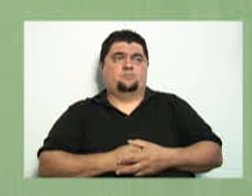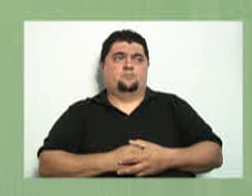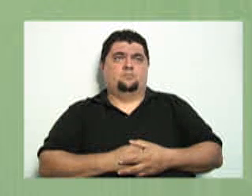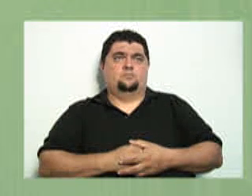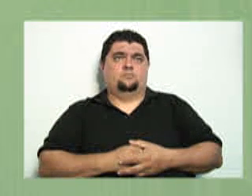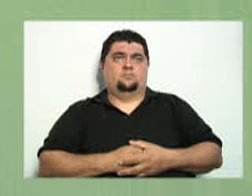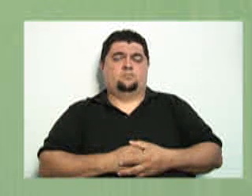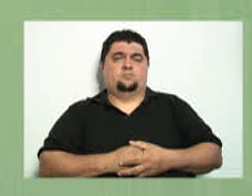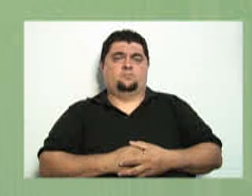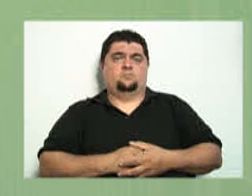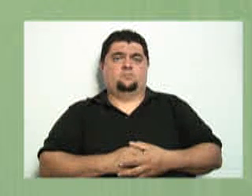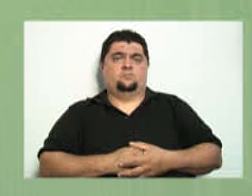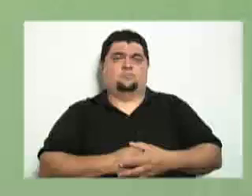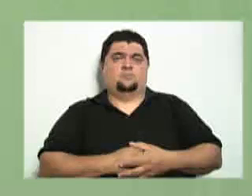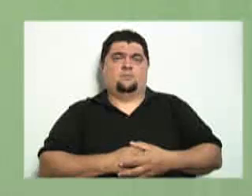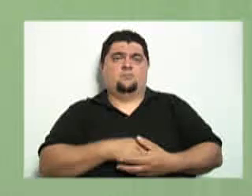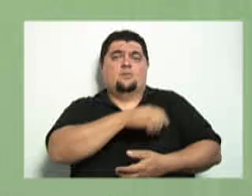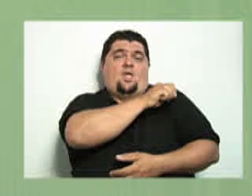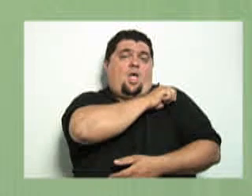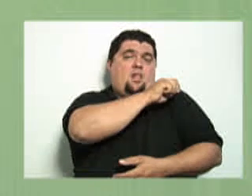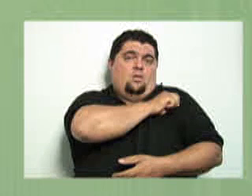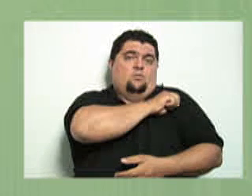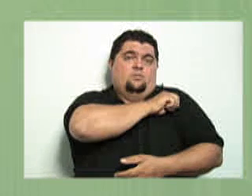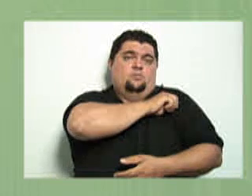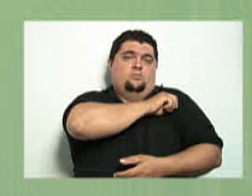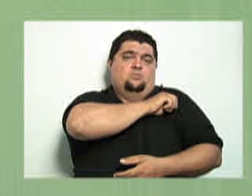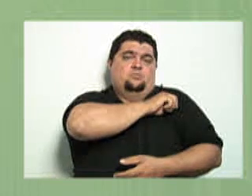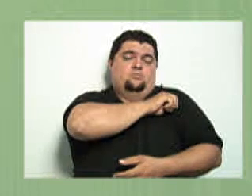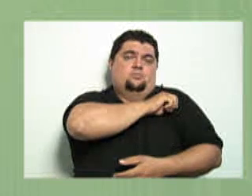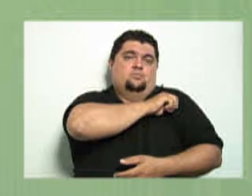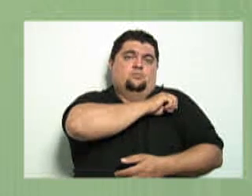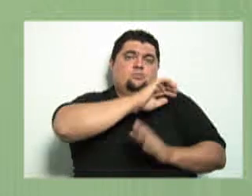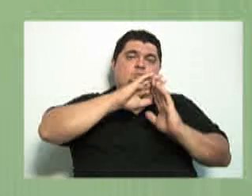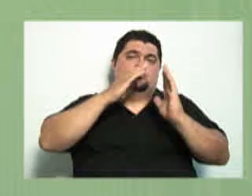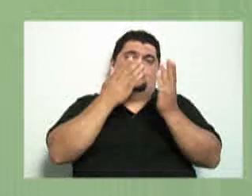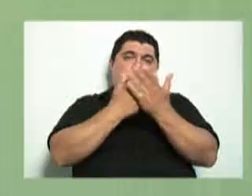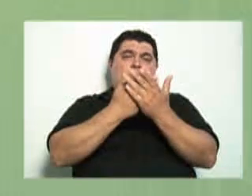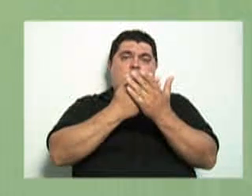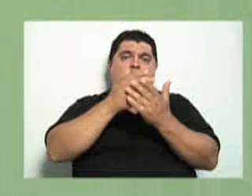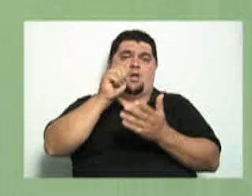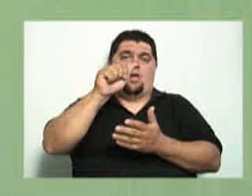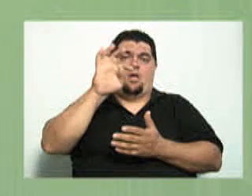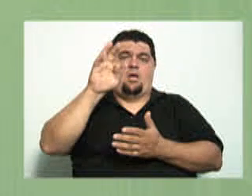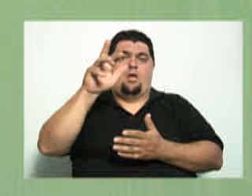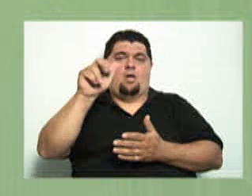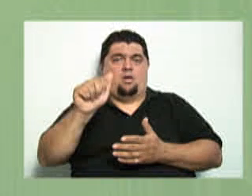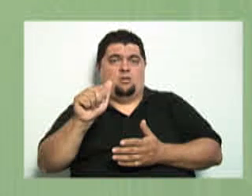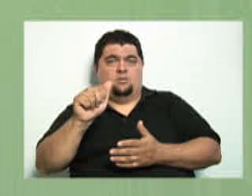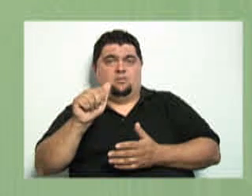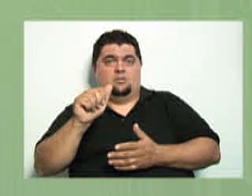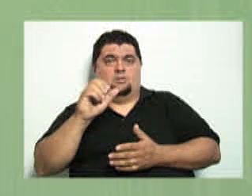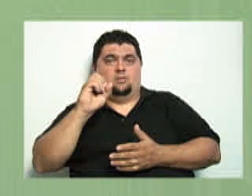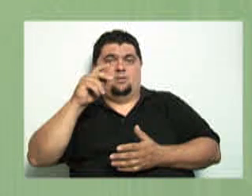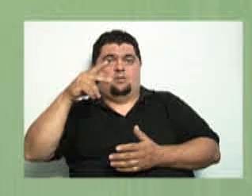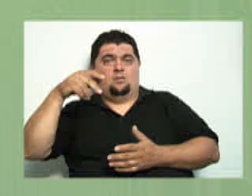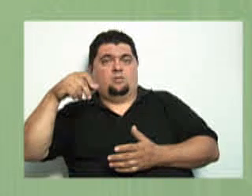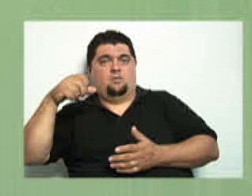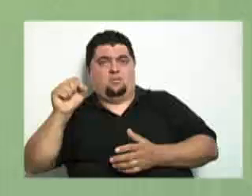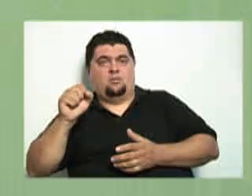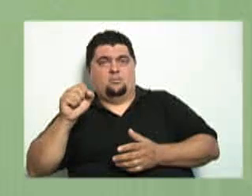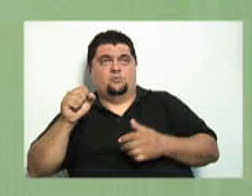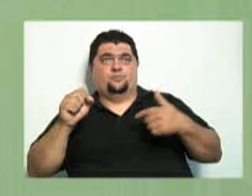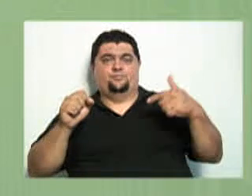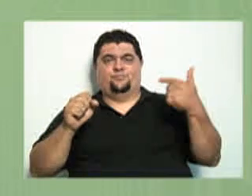professora, os alunos da escola José Basílio da Gama, de Alta Floresta, responderam assim: ops, a resposta foi da questão